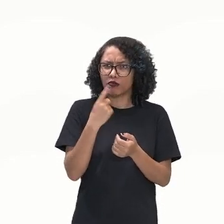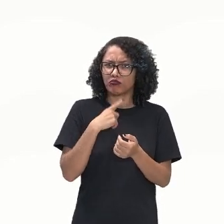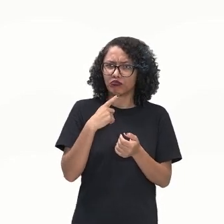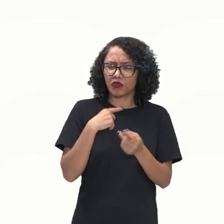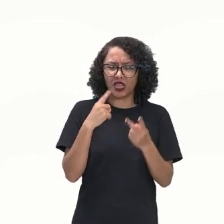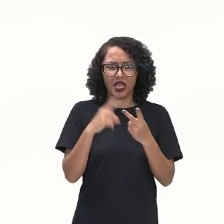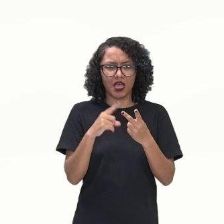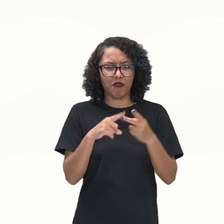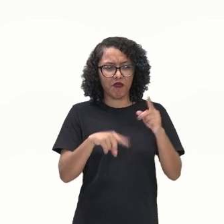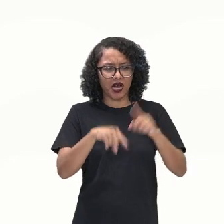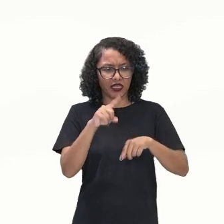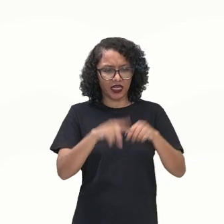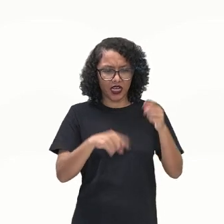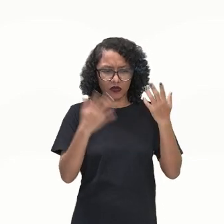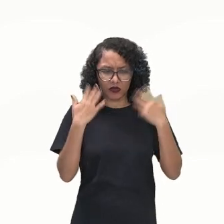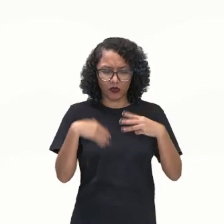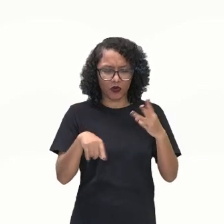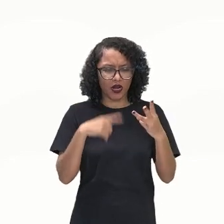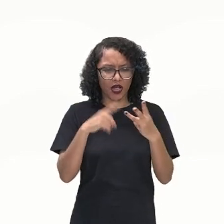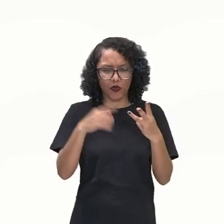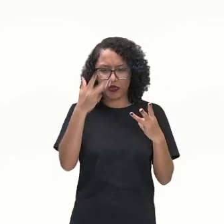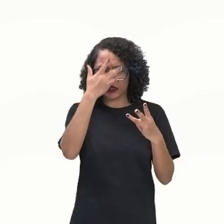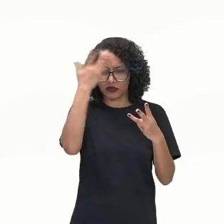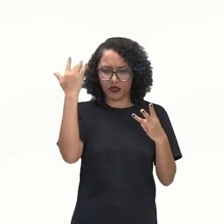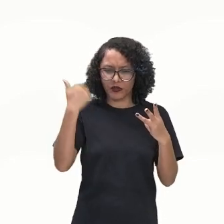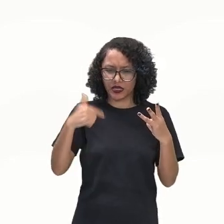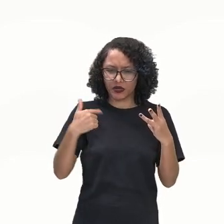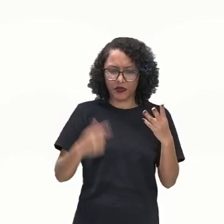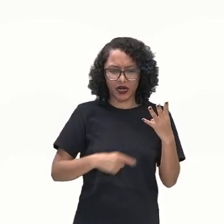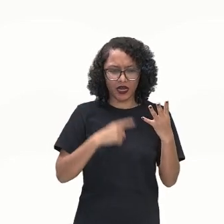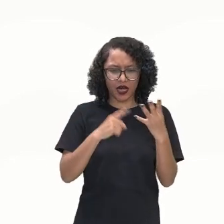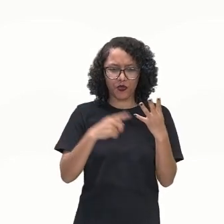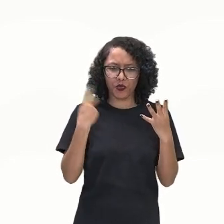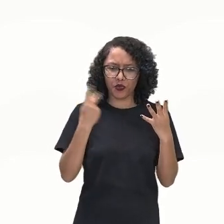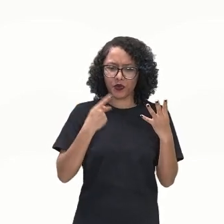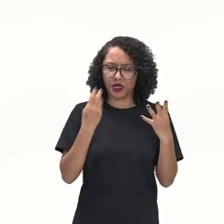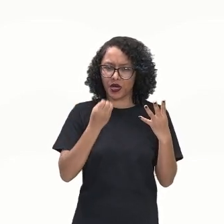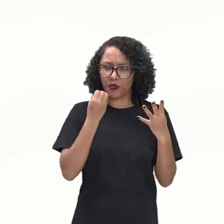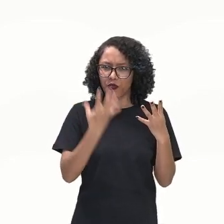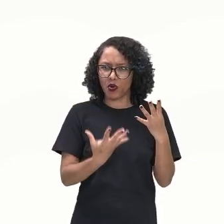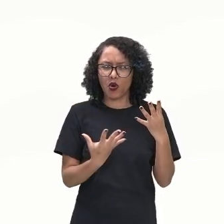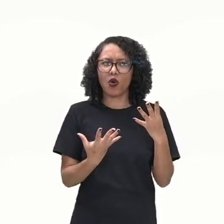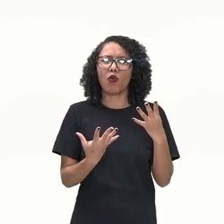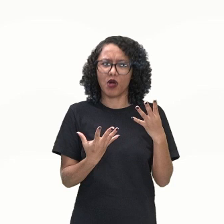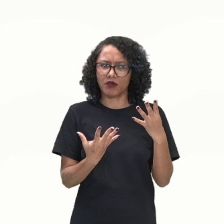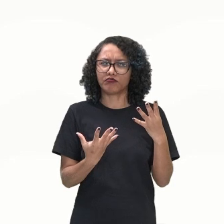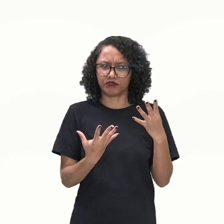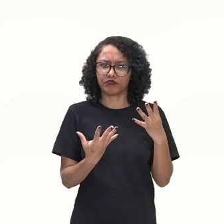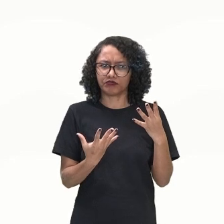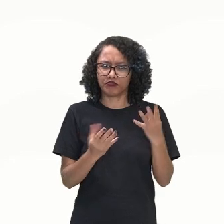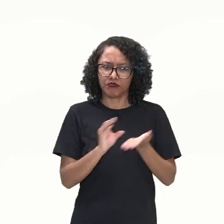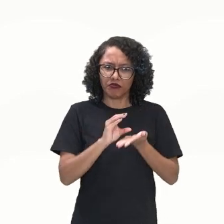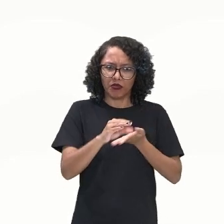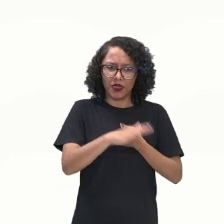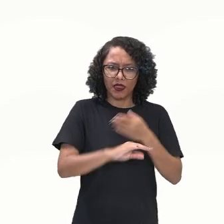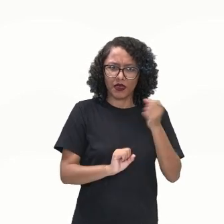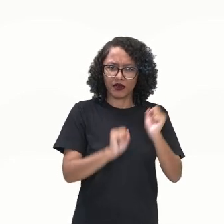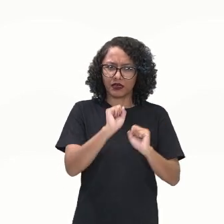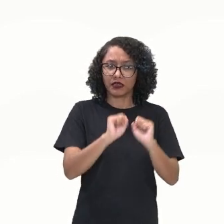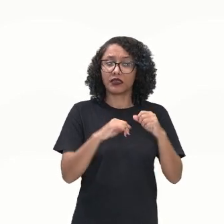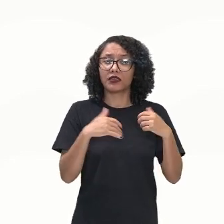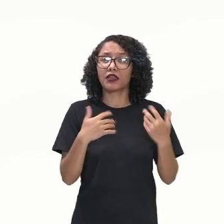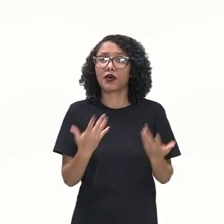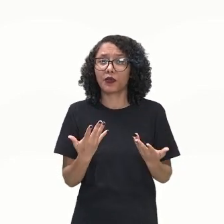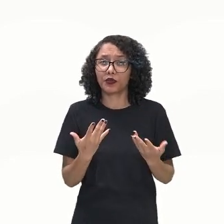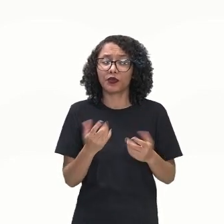de obra disponível, um ambiente político estável para o investimento nesse setor, então